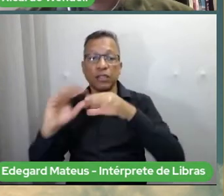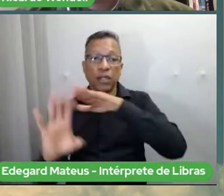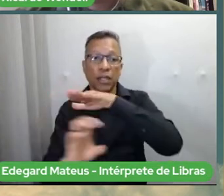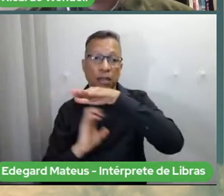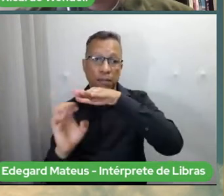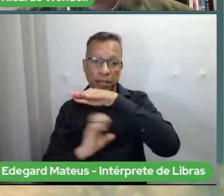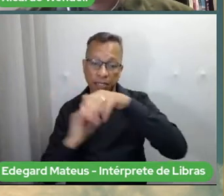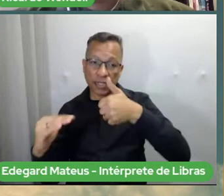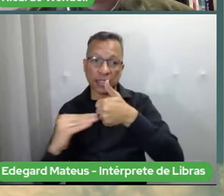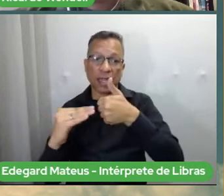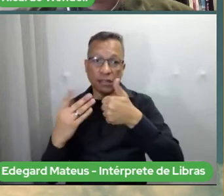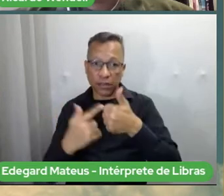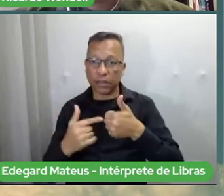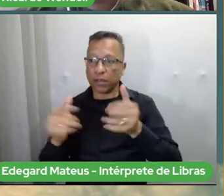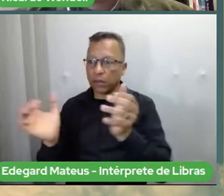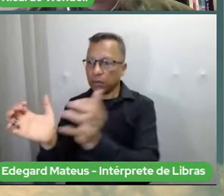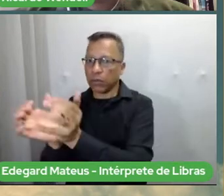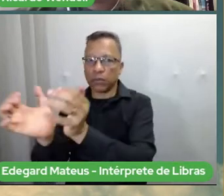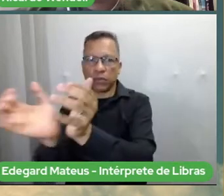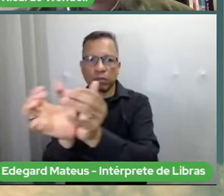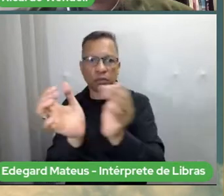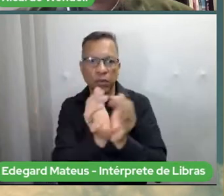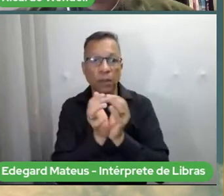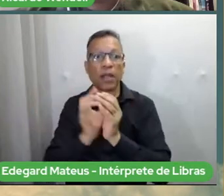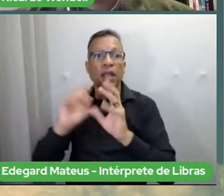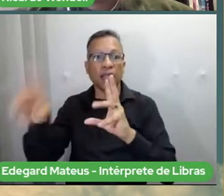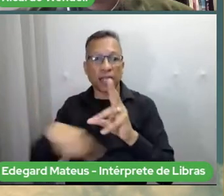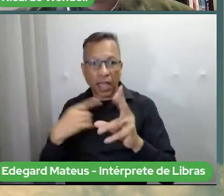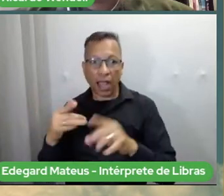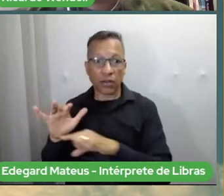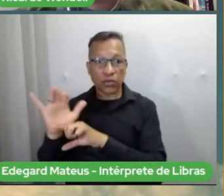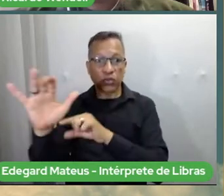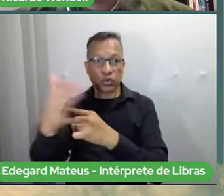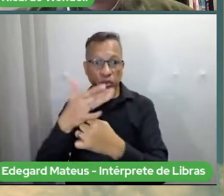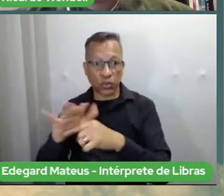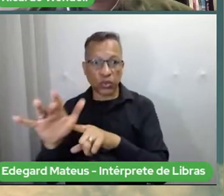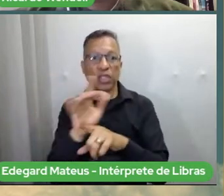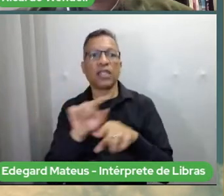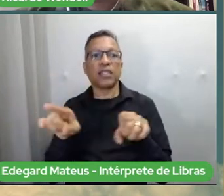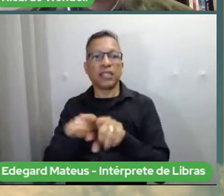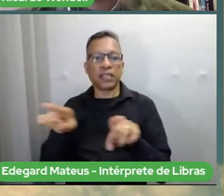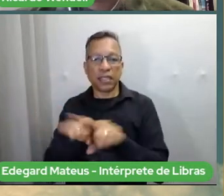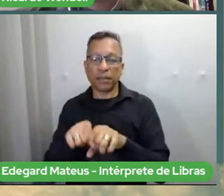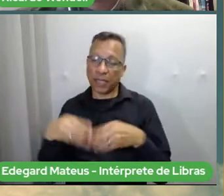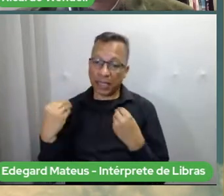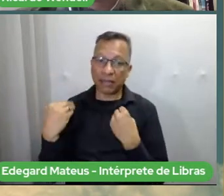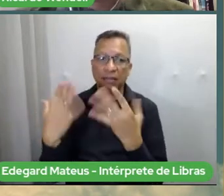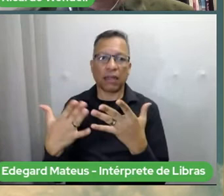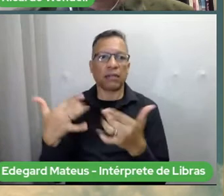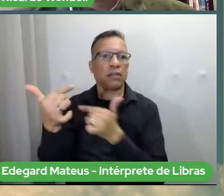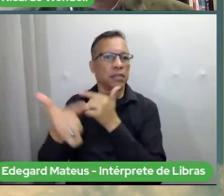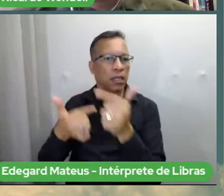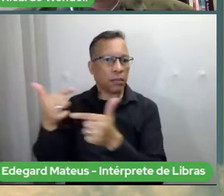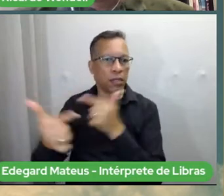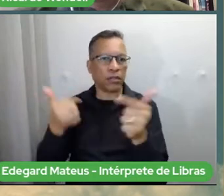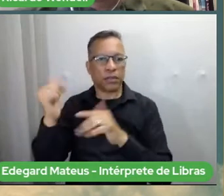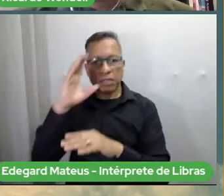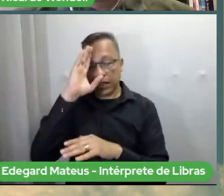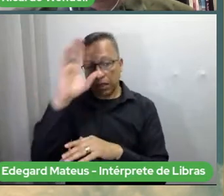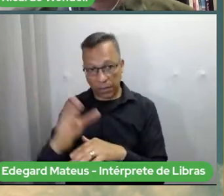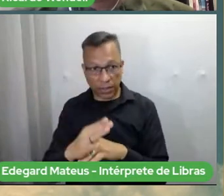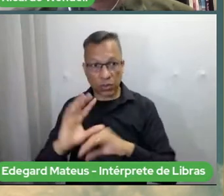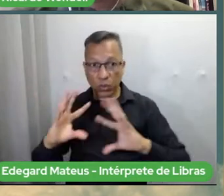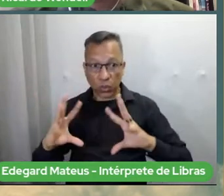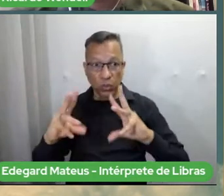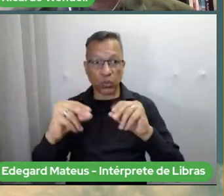pensando em times multidisciplinares, promover entregas mais frequentes de valor, né, com todo um contexto de